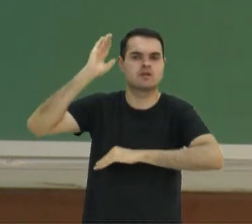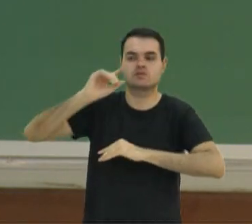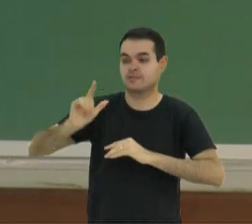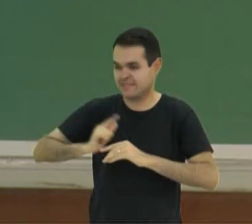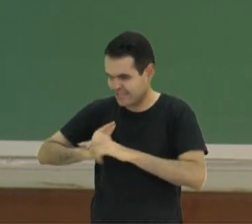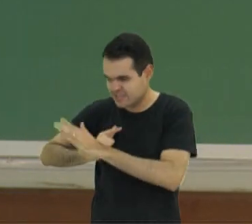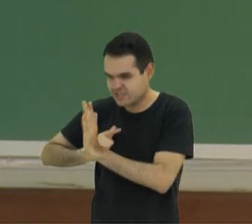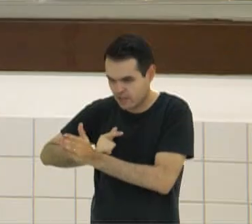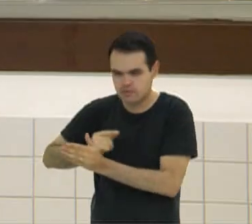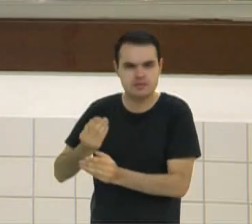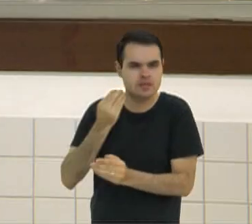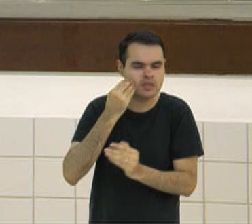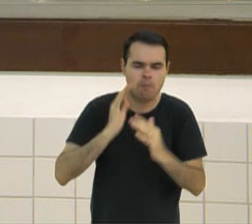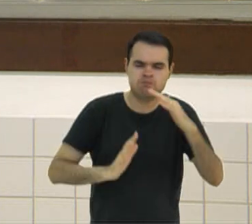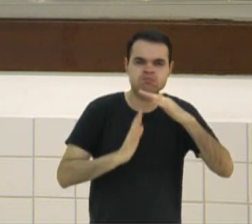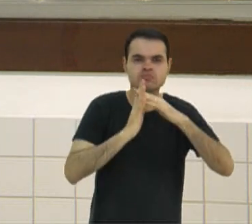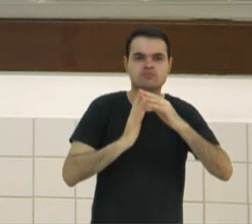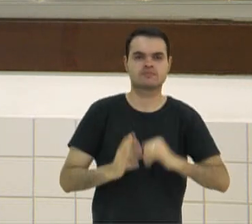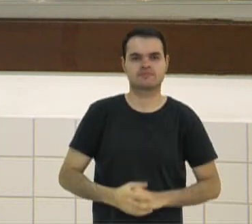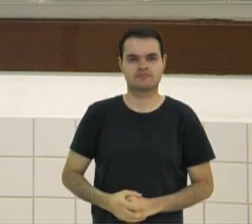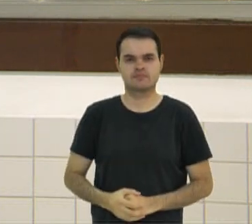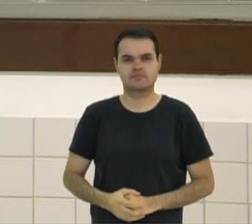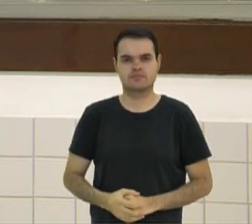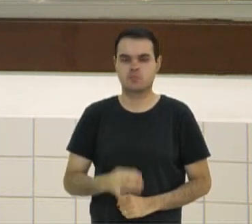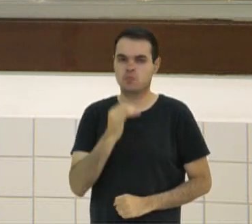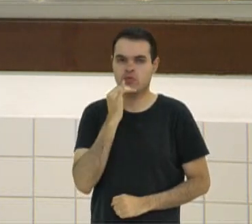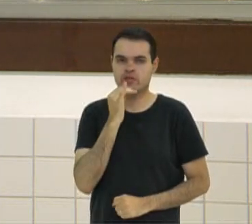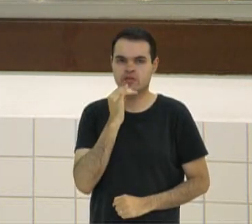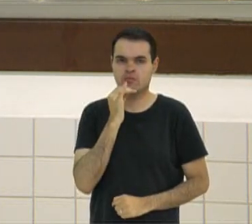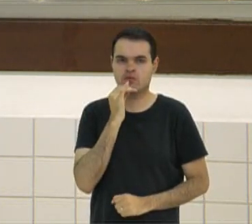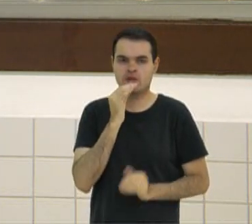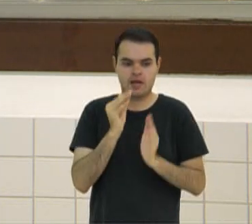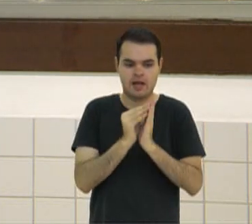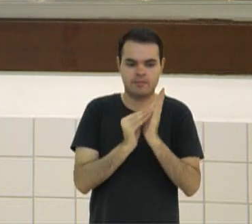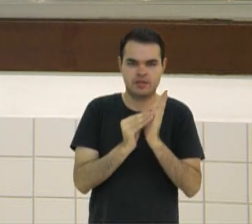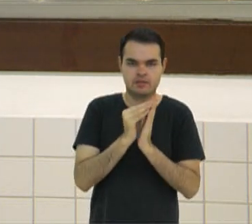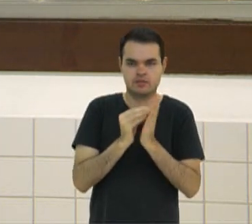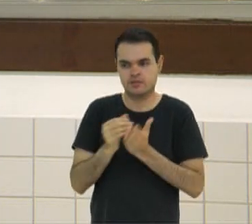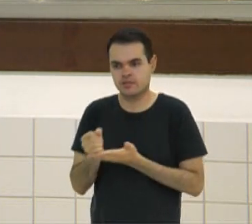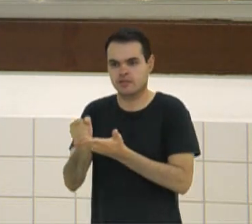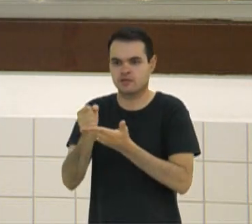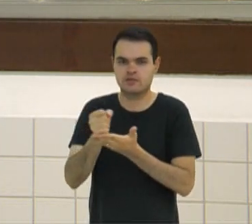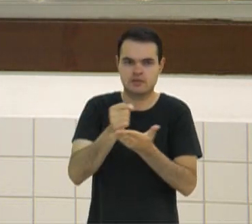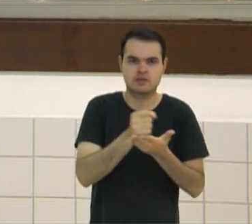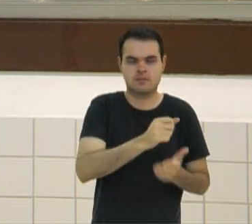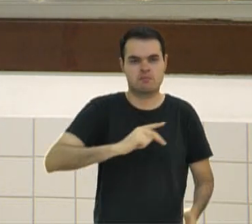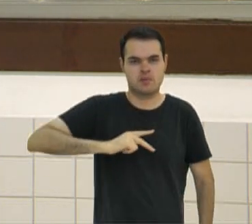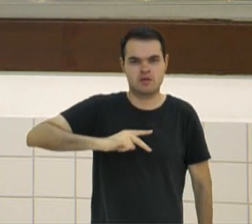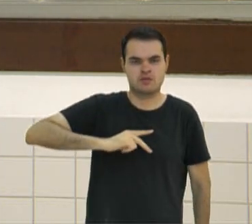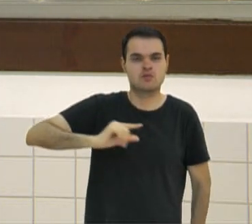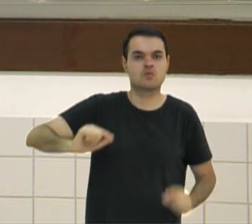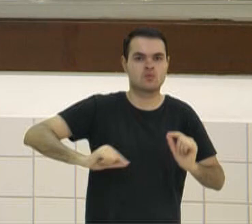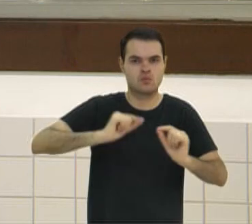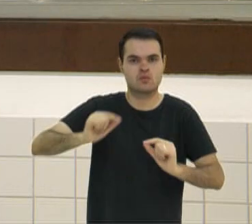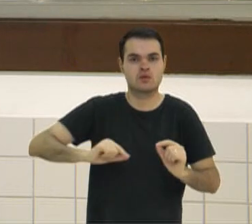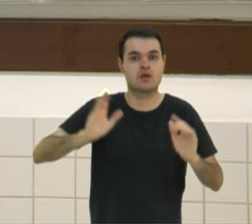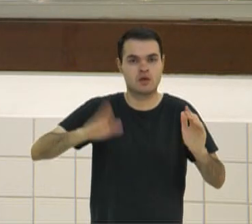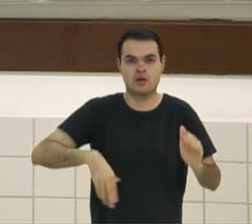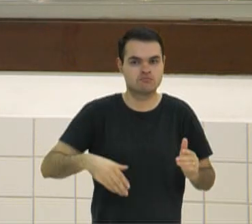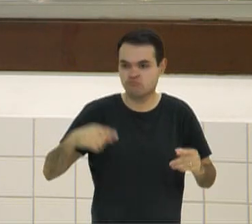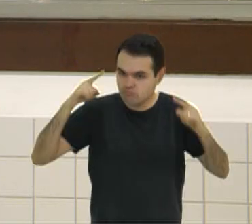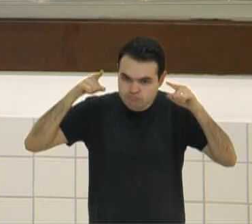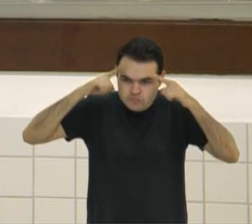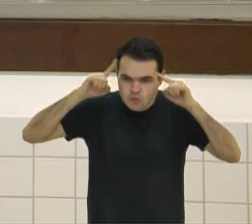gente percebe muito aqui que o uso, por exemplo, de aplicativos de transporte, né, de uso individual, eles estão bem corriqueiros.